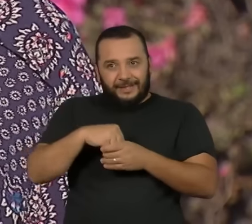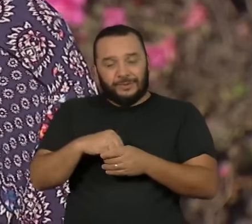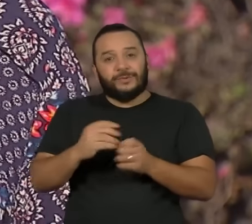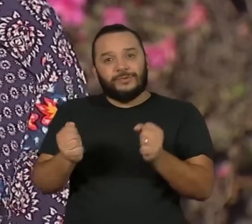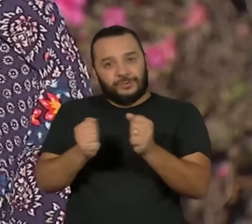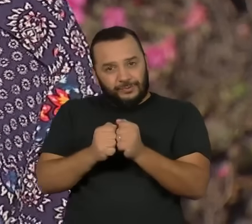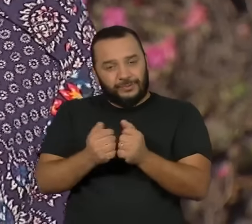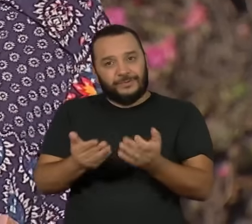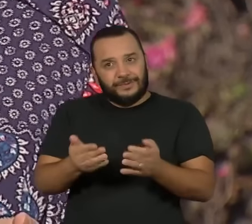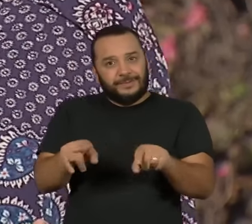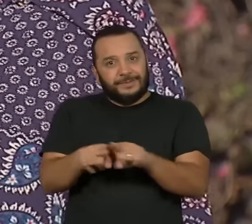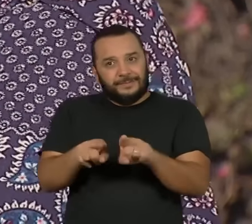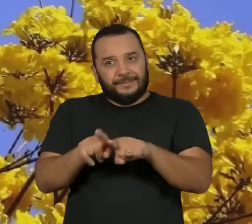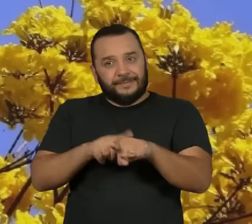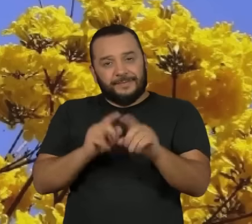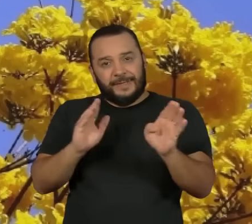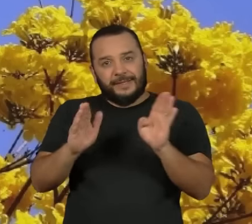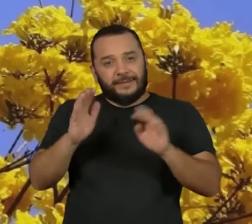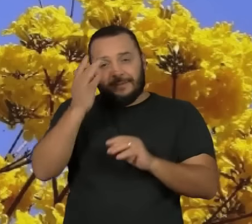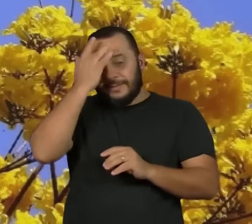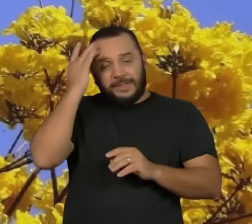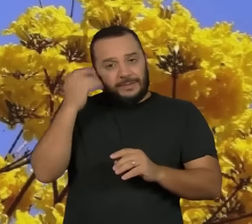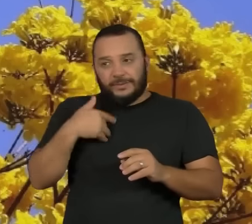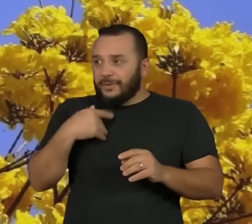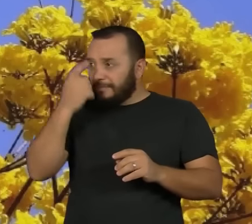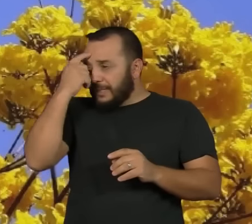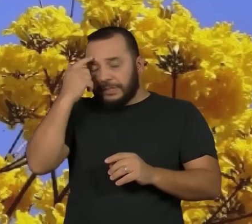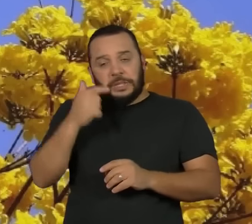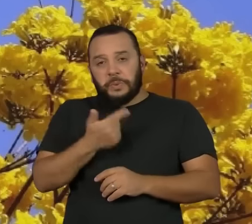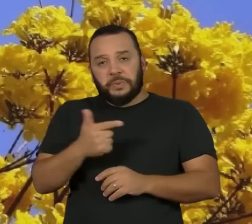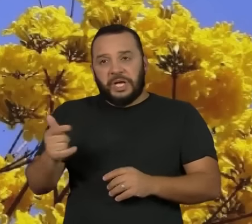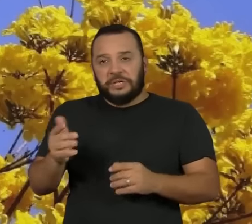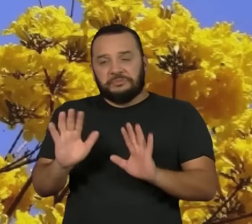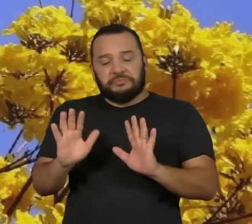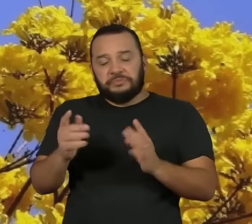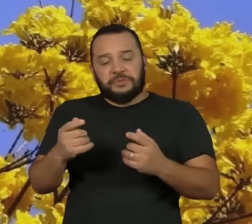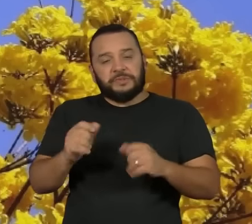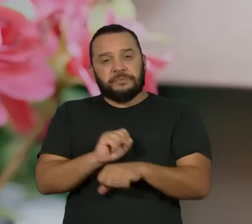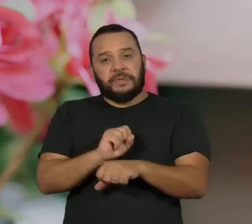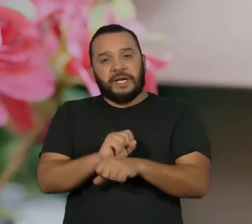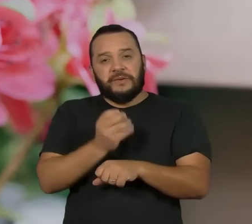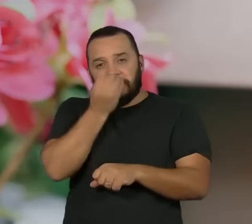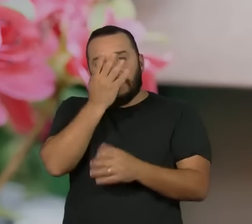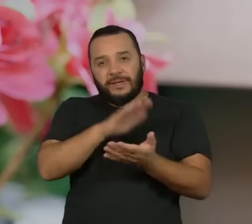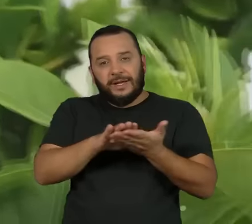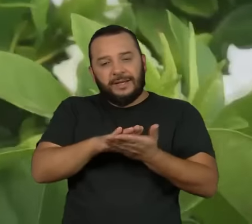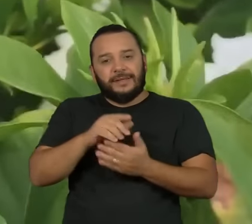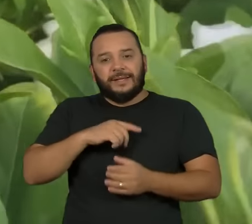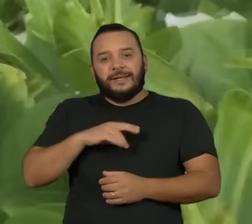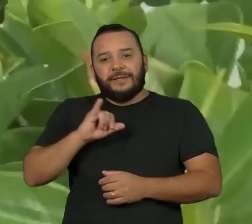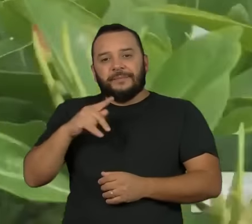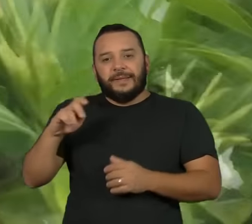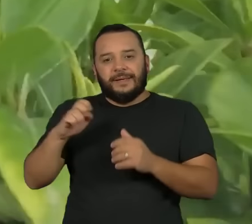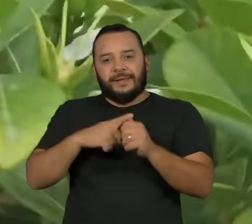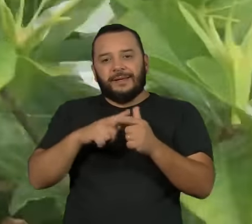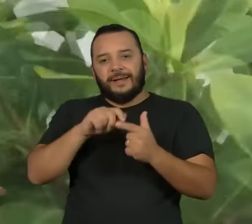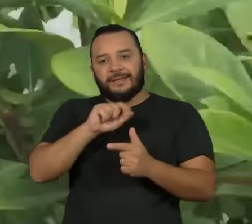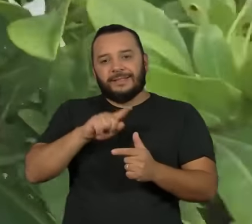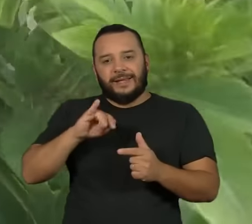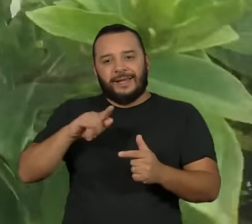época que ninguém espera. A beleza dos ipês, as aleias e gardênias,